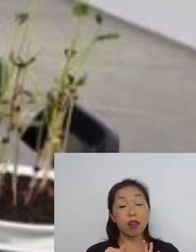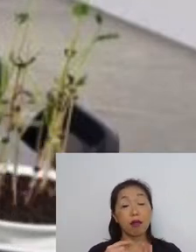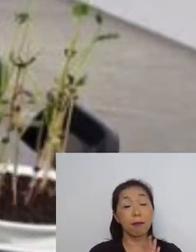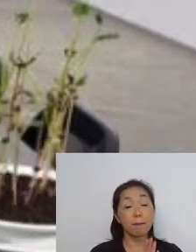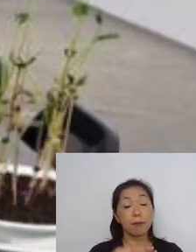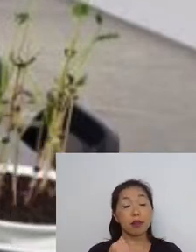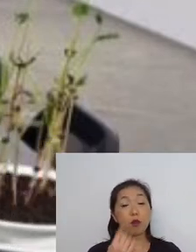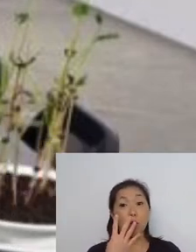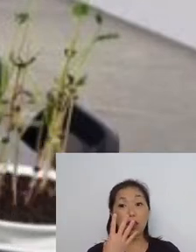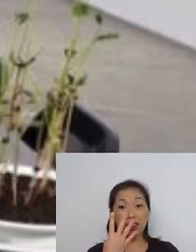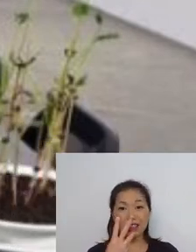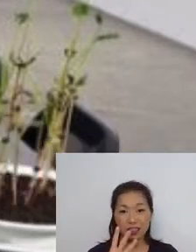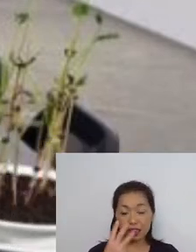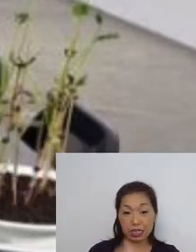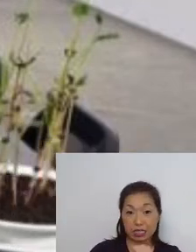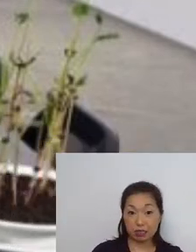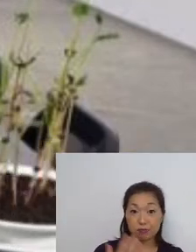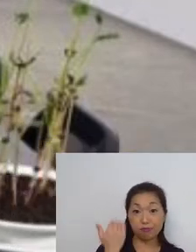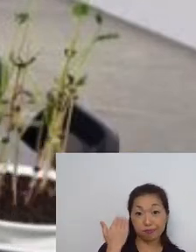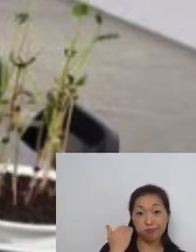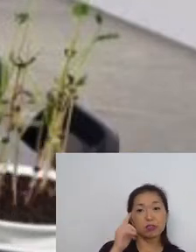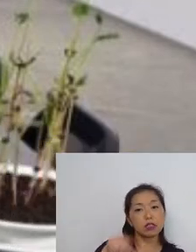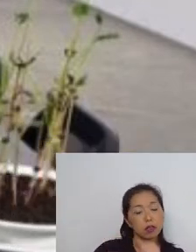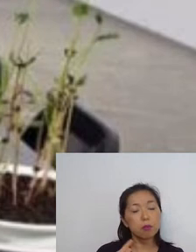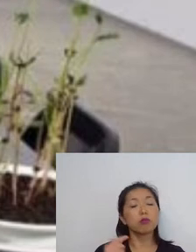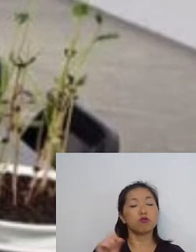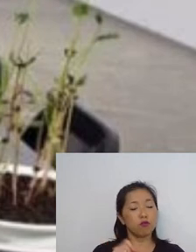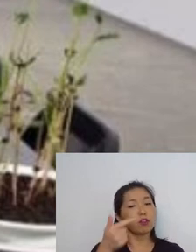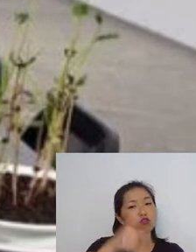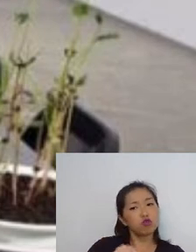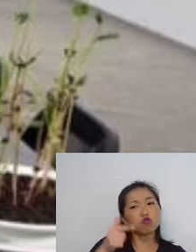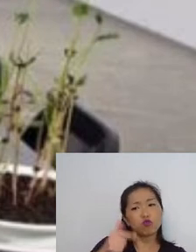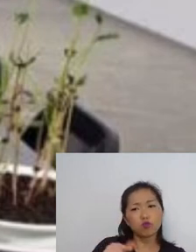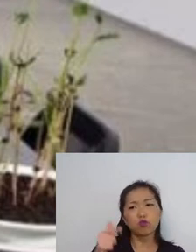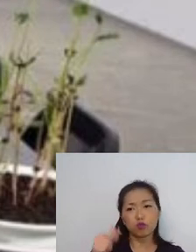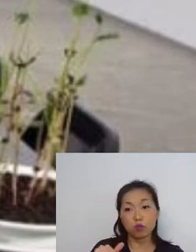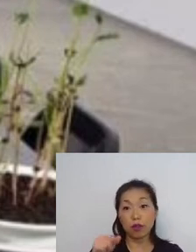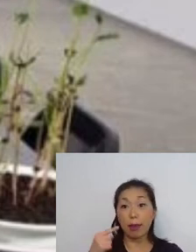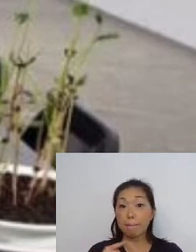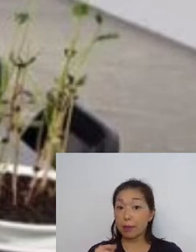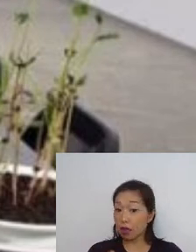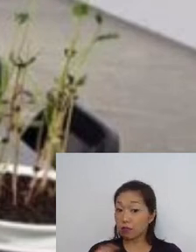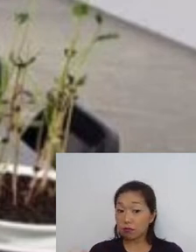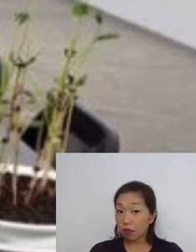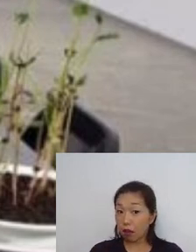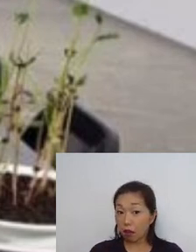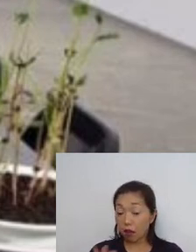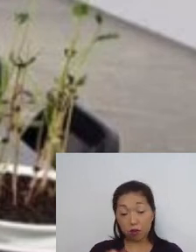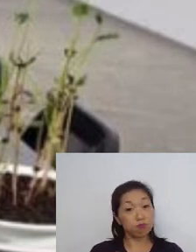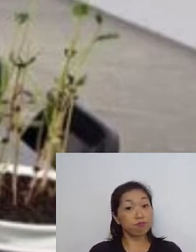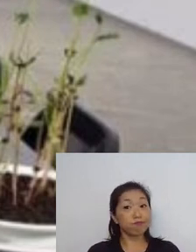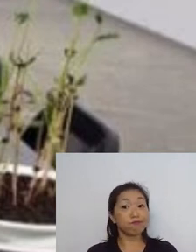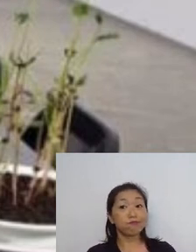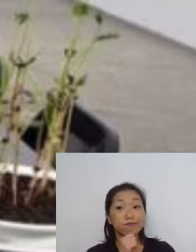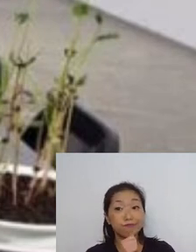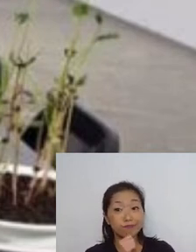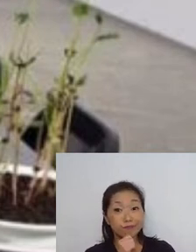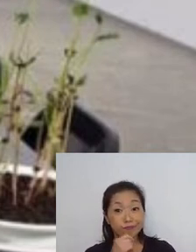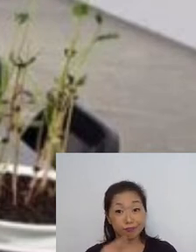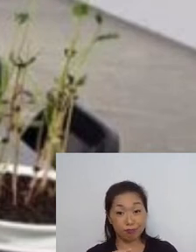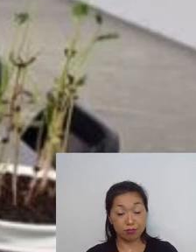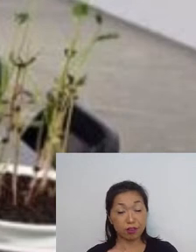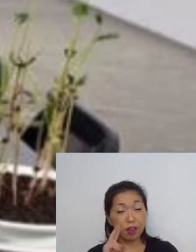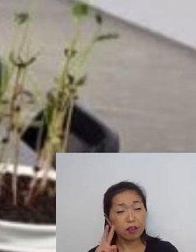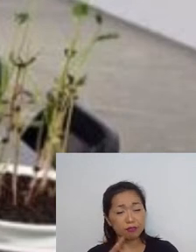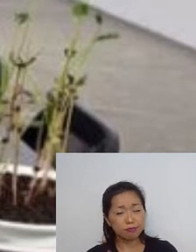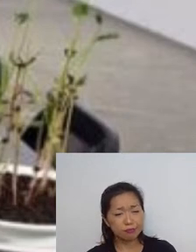remontada várias vezes, essa obra, infelizmente, continua super atual. Porque recentemente a gente viu os resultados do